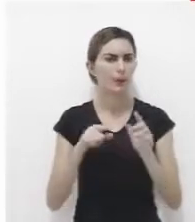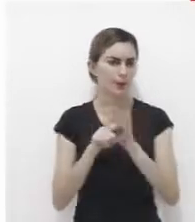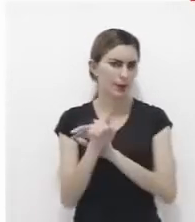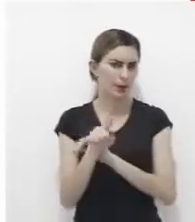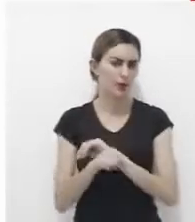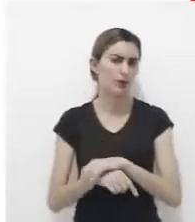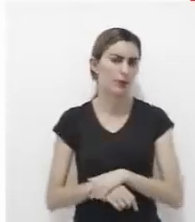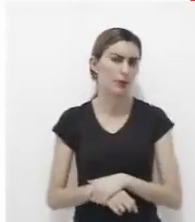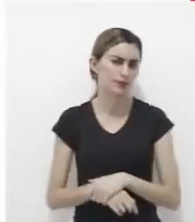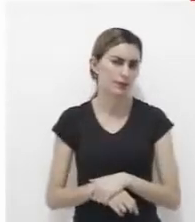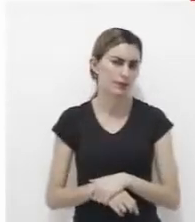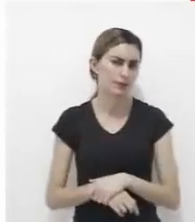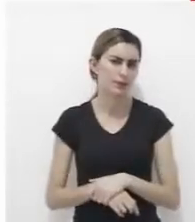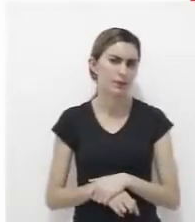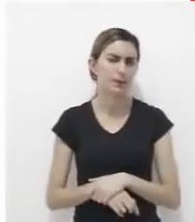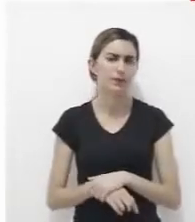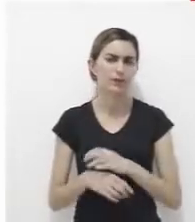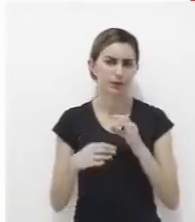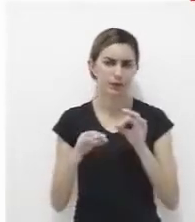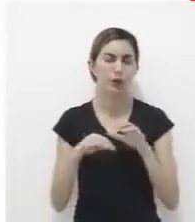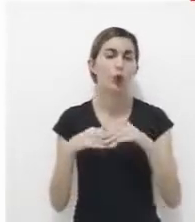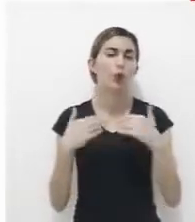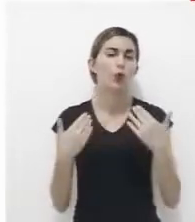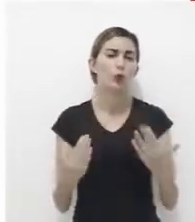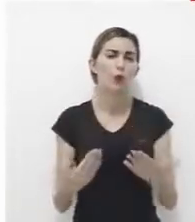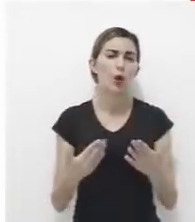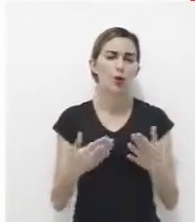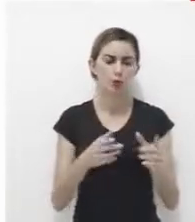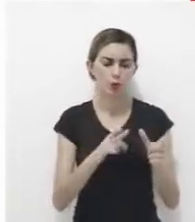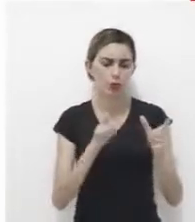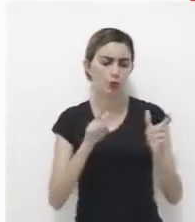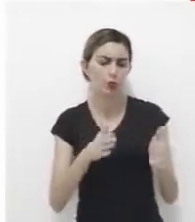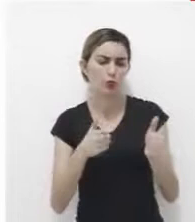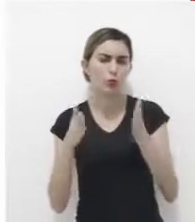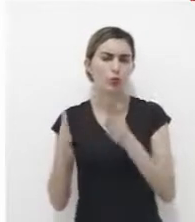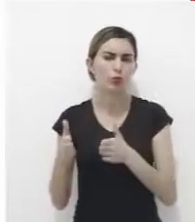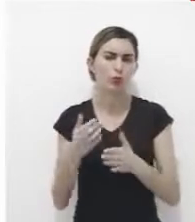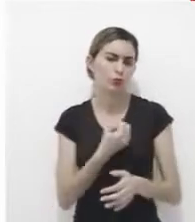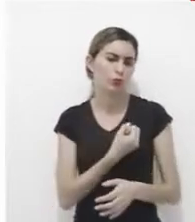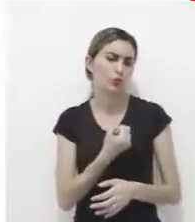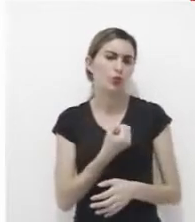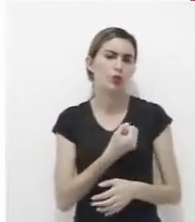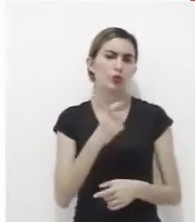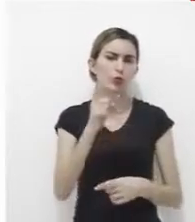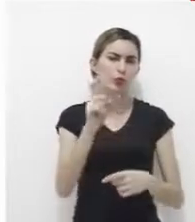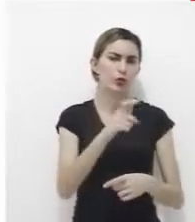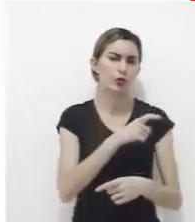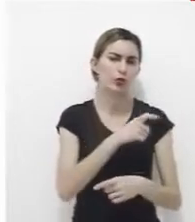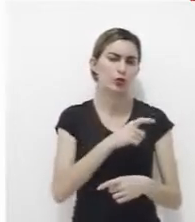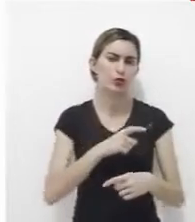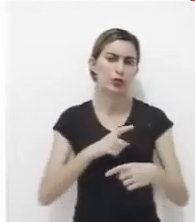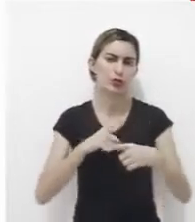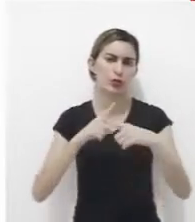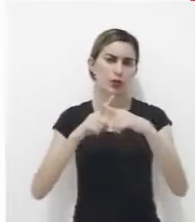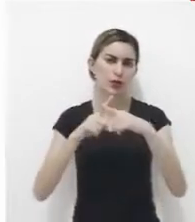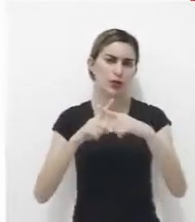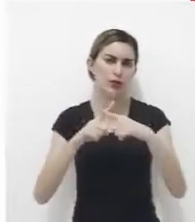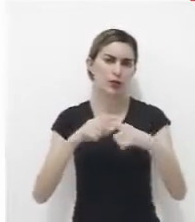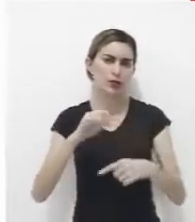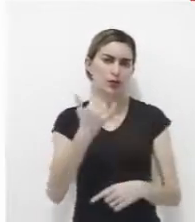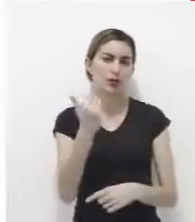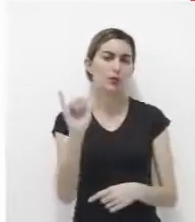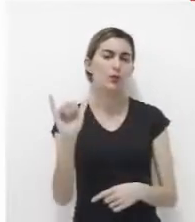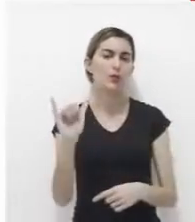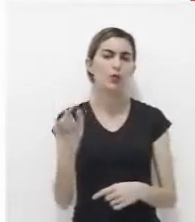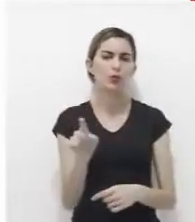aí? A grande pergunta aqui é justamente qual a posição do número x vezes